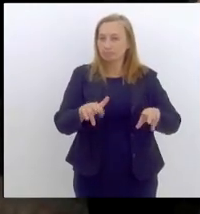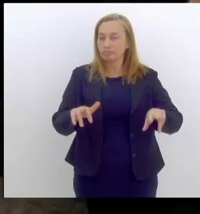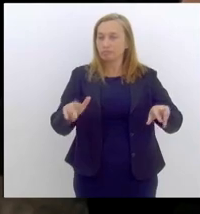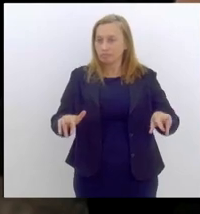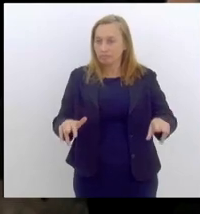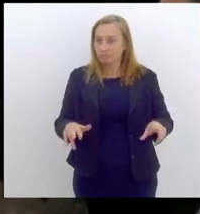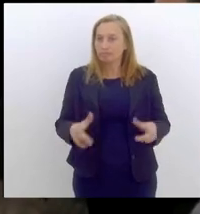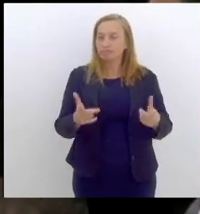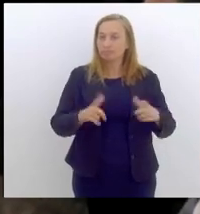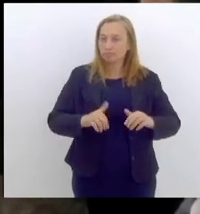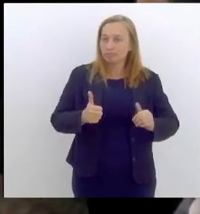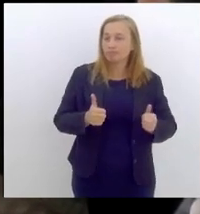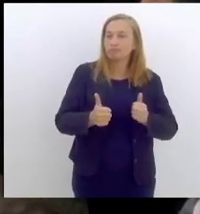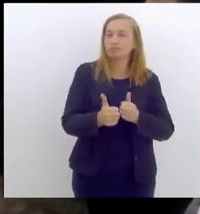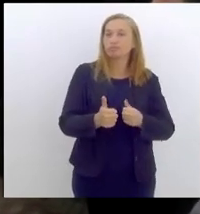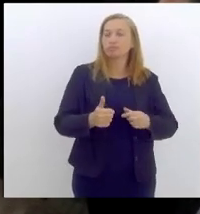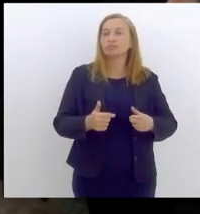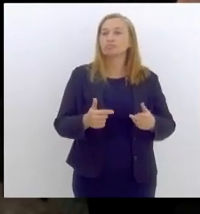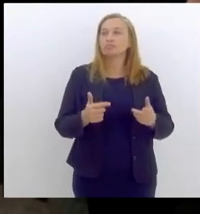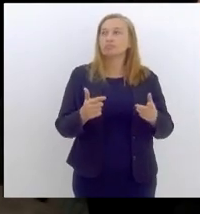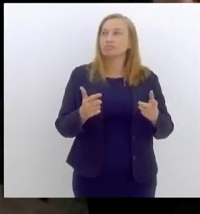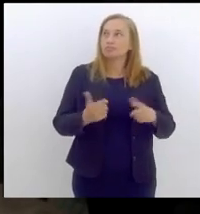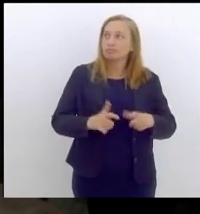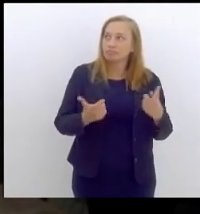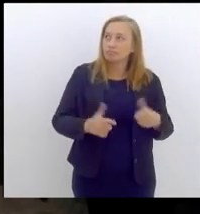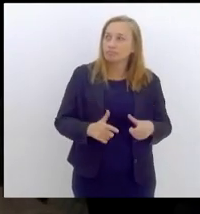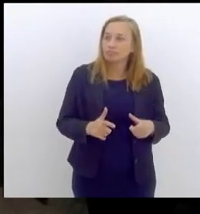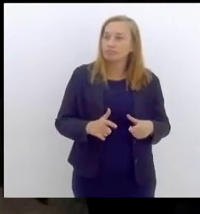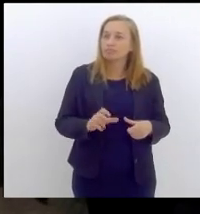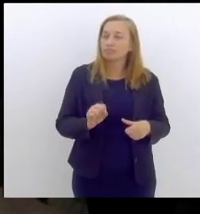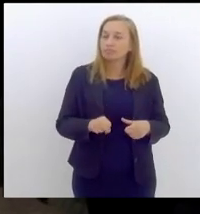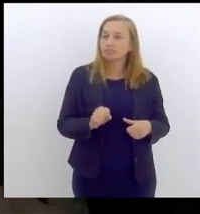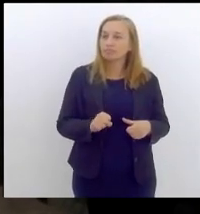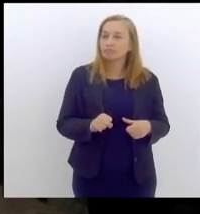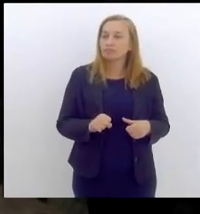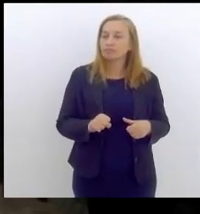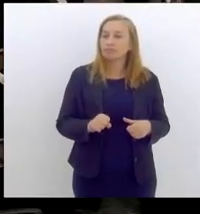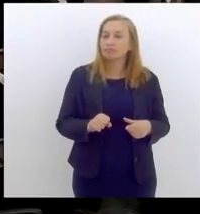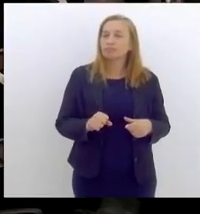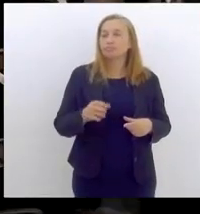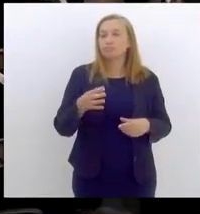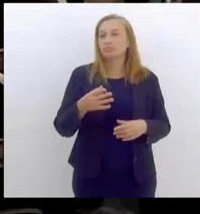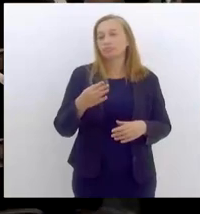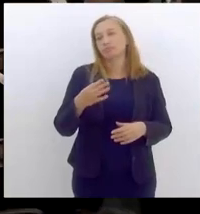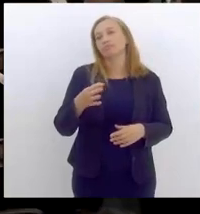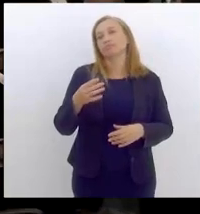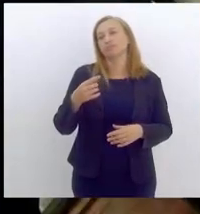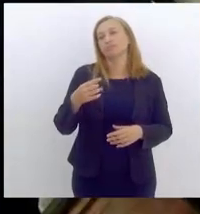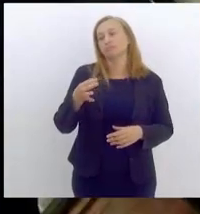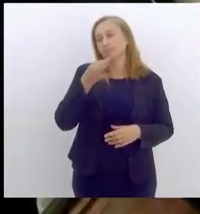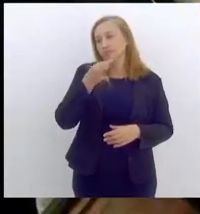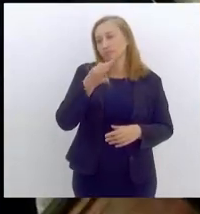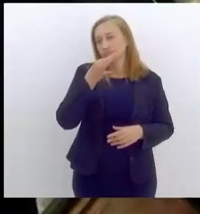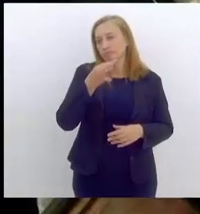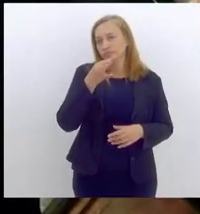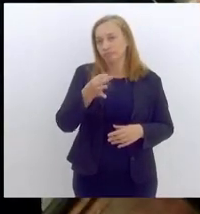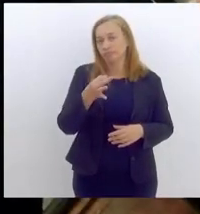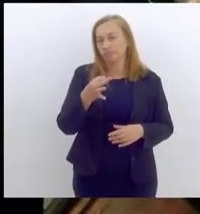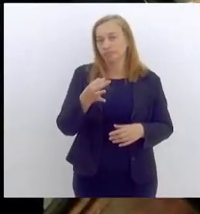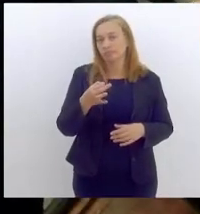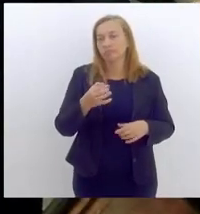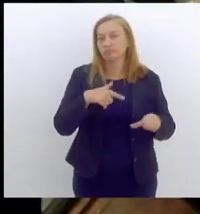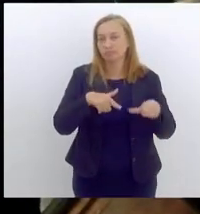lugar do enfrentamento, é sim o lugar ao qual a gente traz as nossas ideias e consolida num trabalho